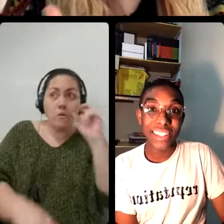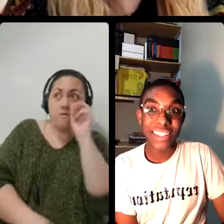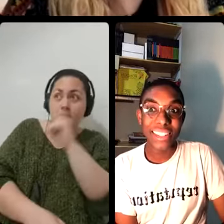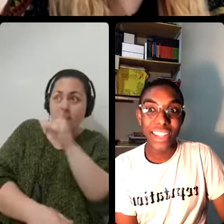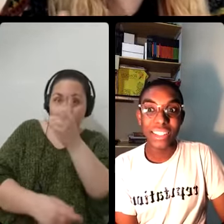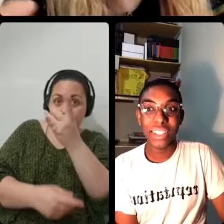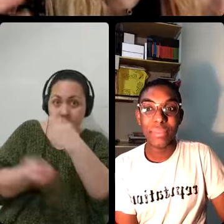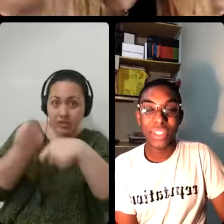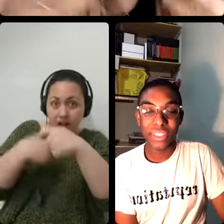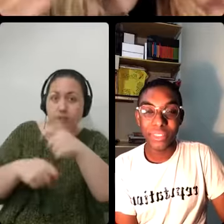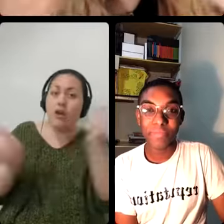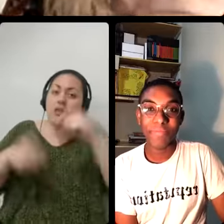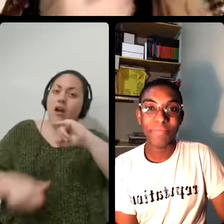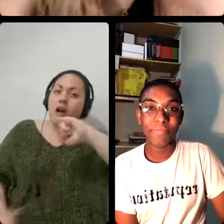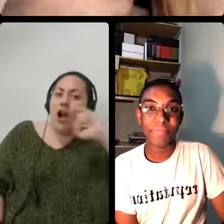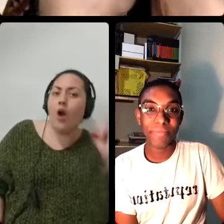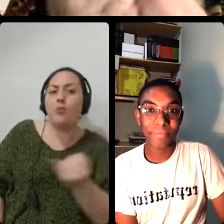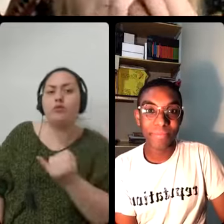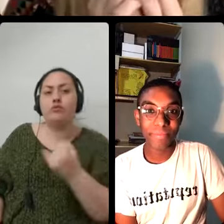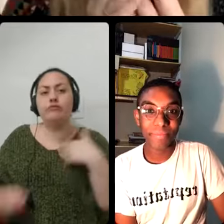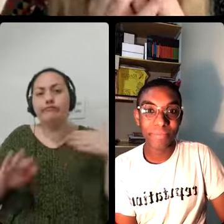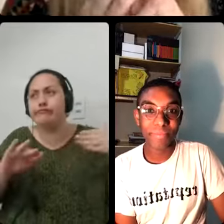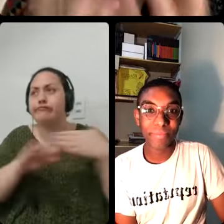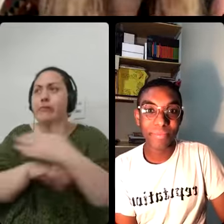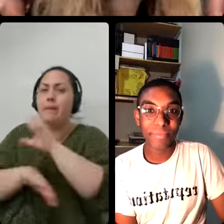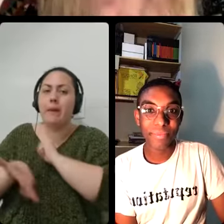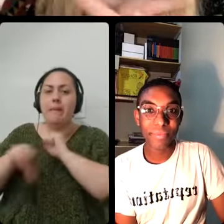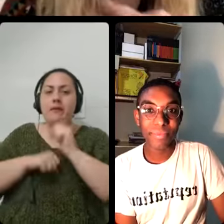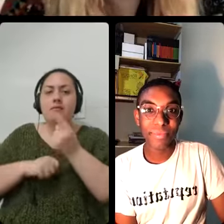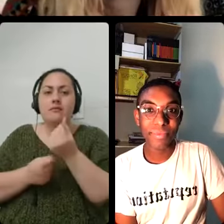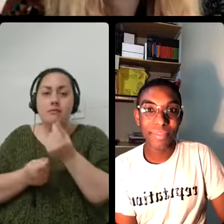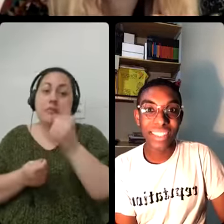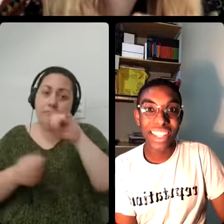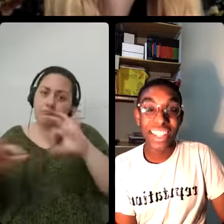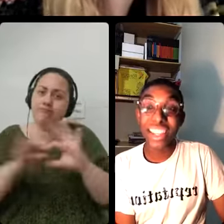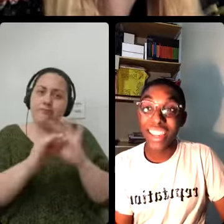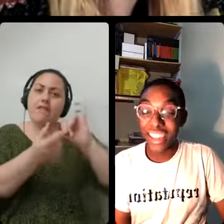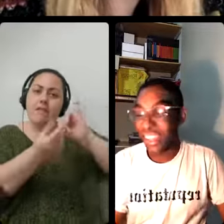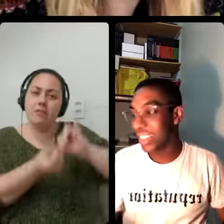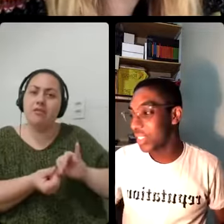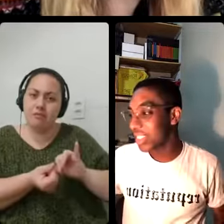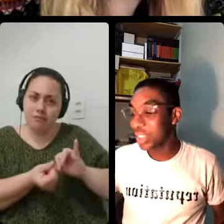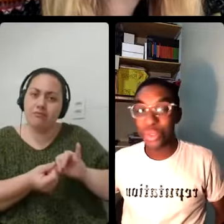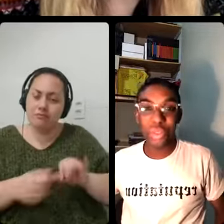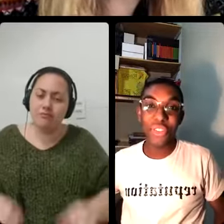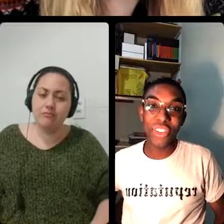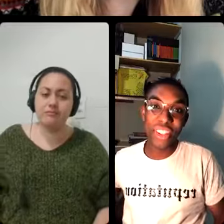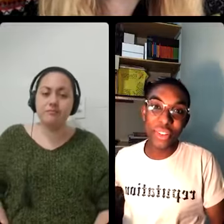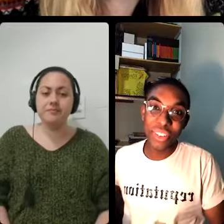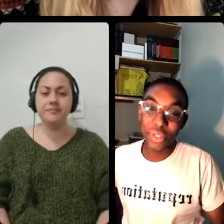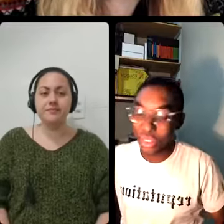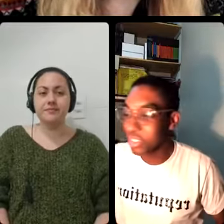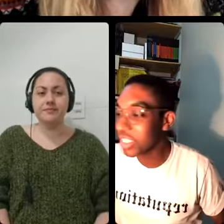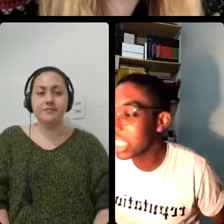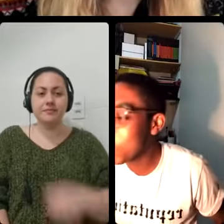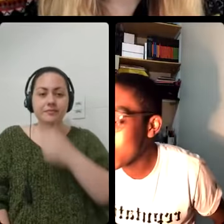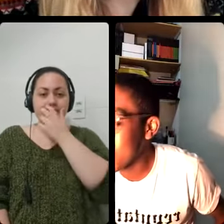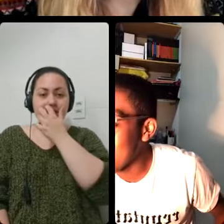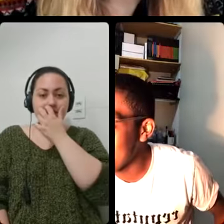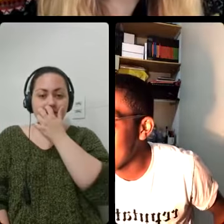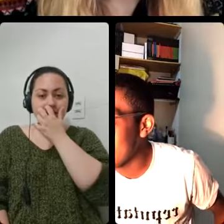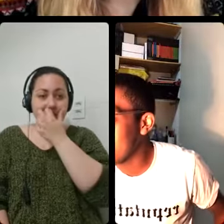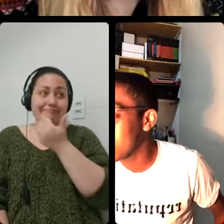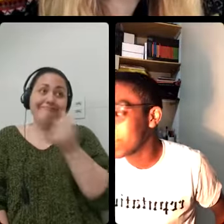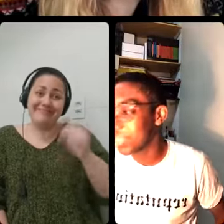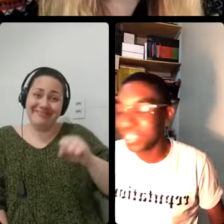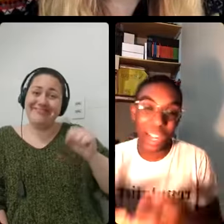uma oportunidade Exato. que está bastante vinculada com o sistema capitalista, né? Então, Também. assim, tudo no final depois